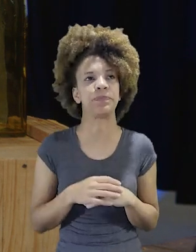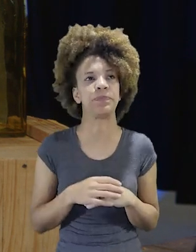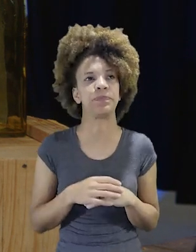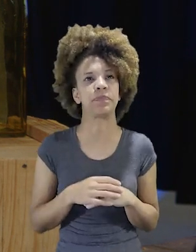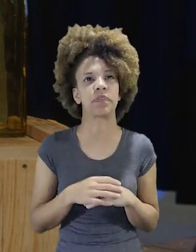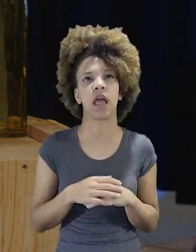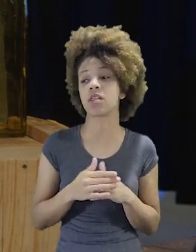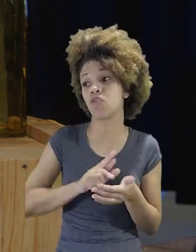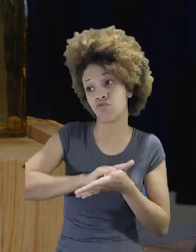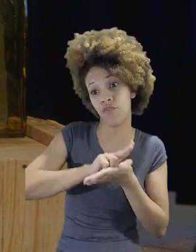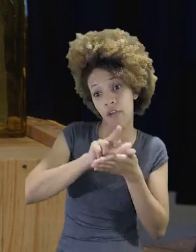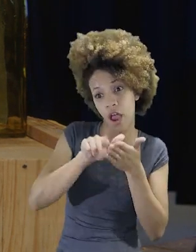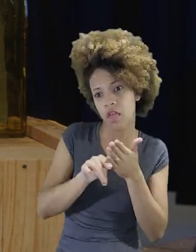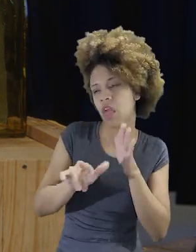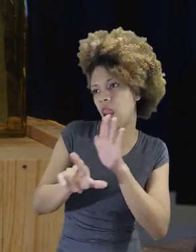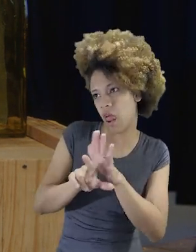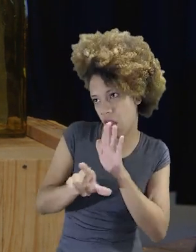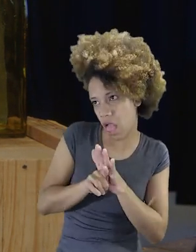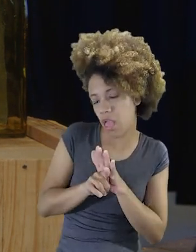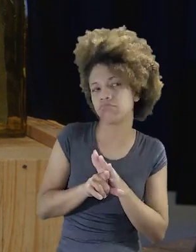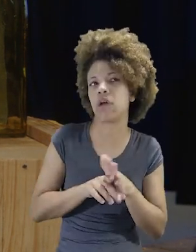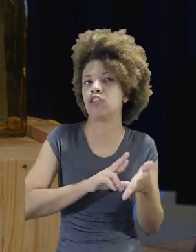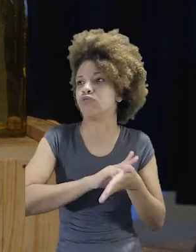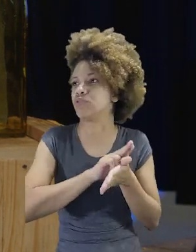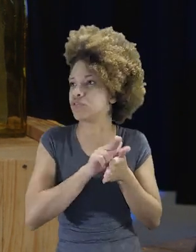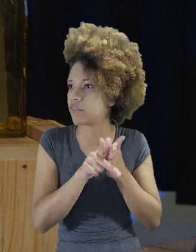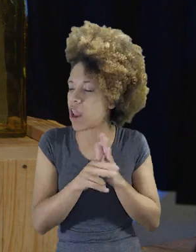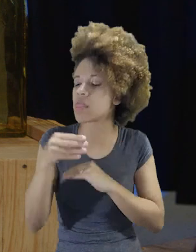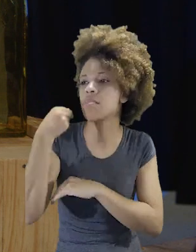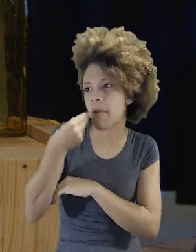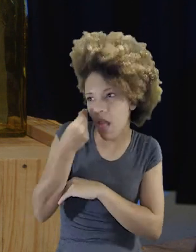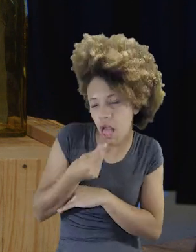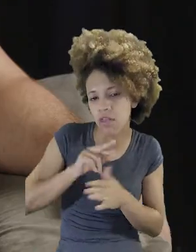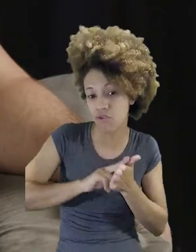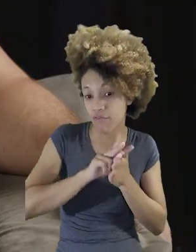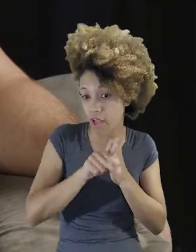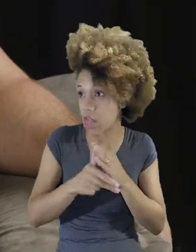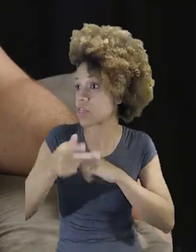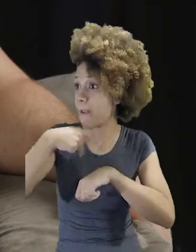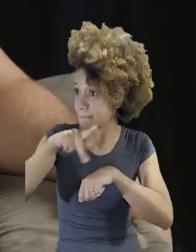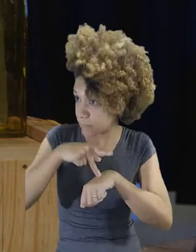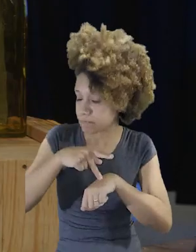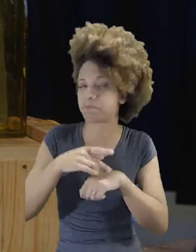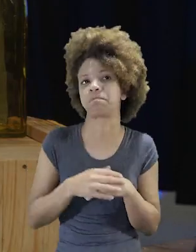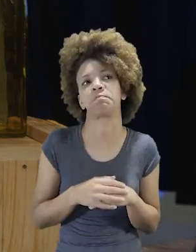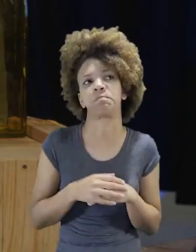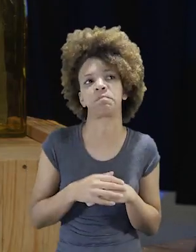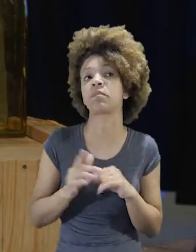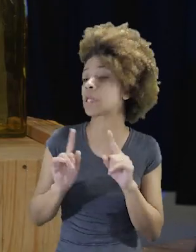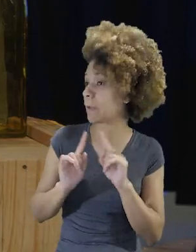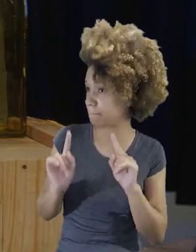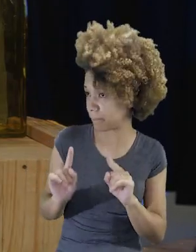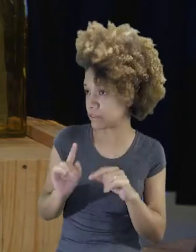são diferentes histórias diferentes países mas é racismo nos